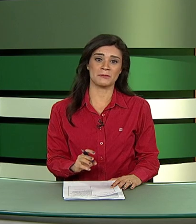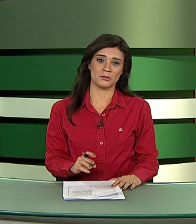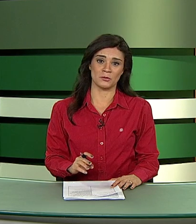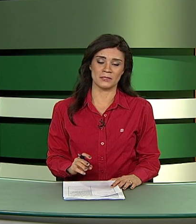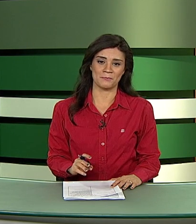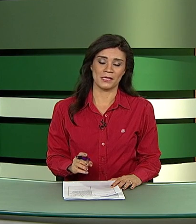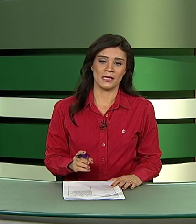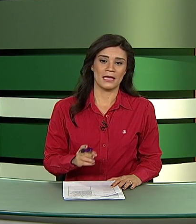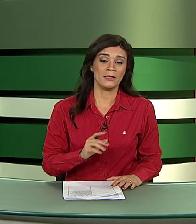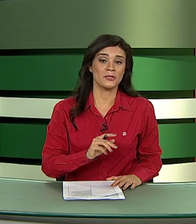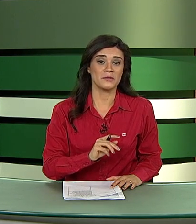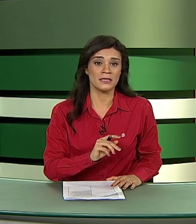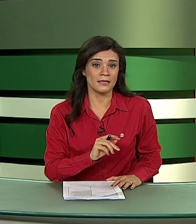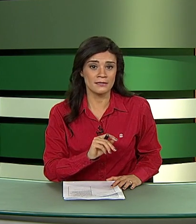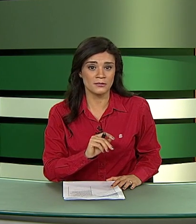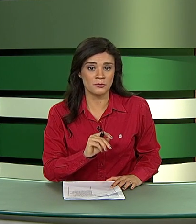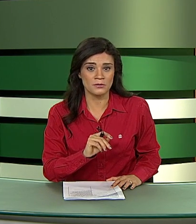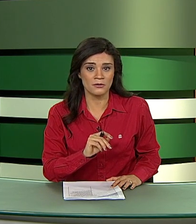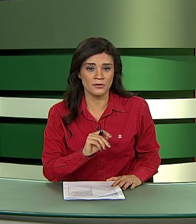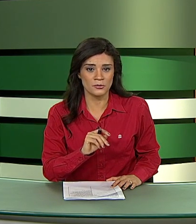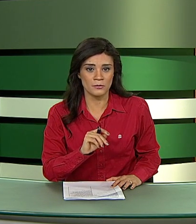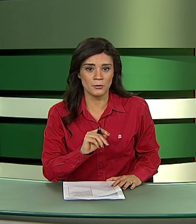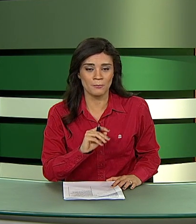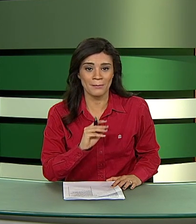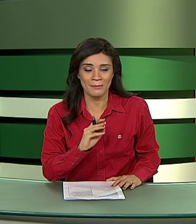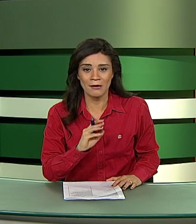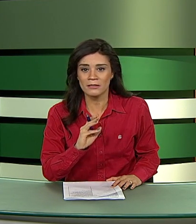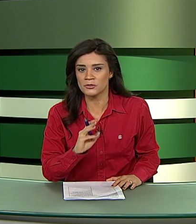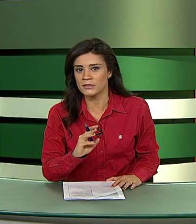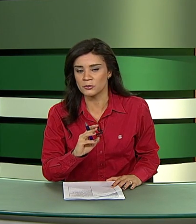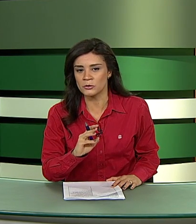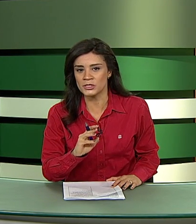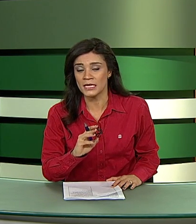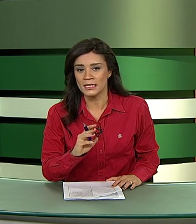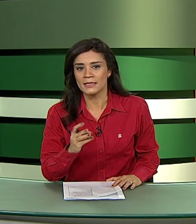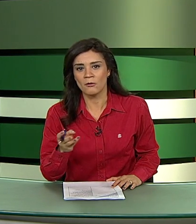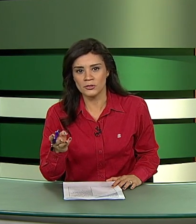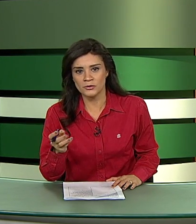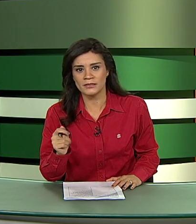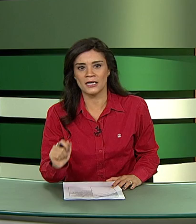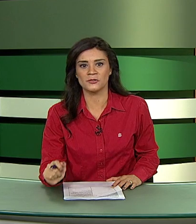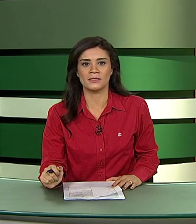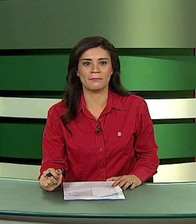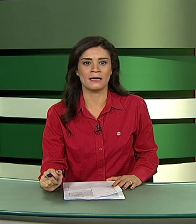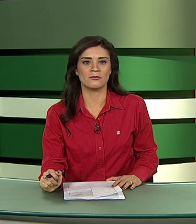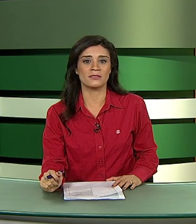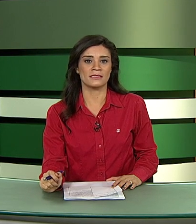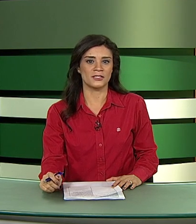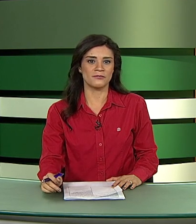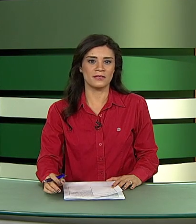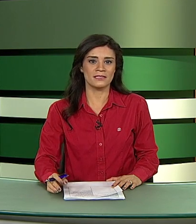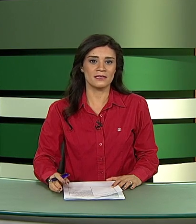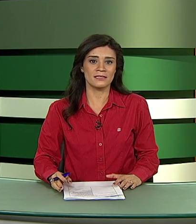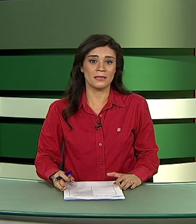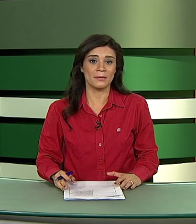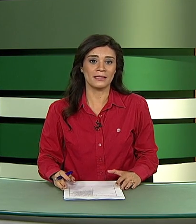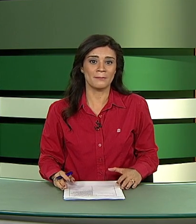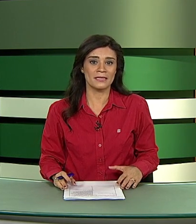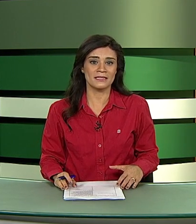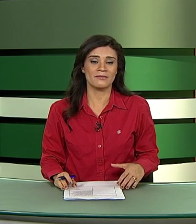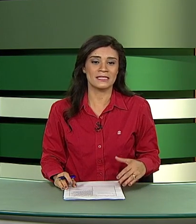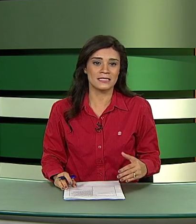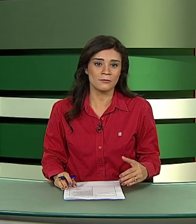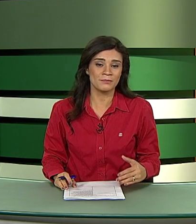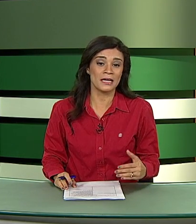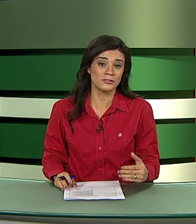quinhentas pessoas em 2015 a discussão foi sobre o papel da juventude na continuidade do trabalho dos estrategistas e também